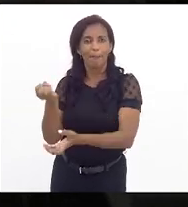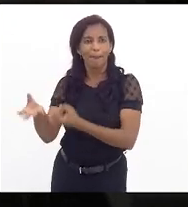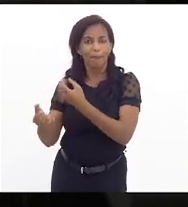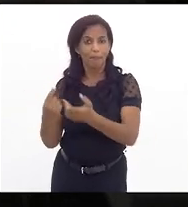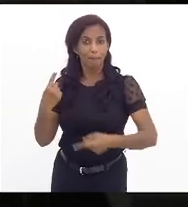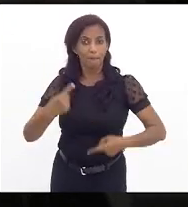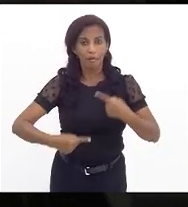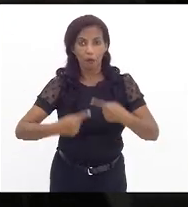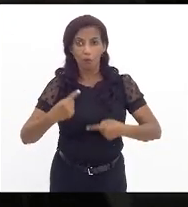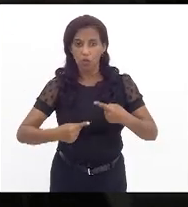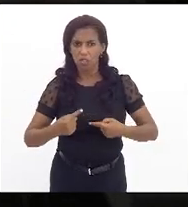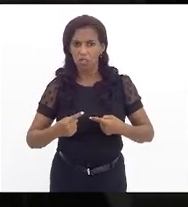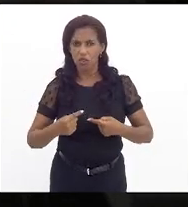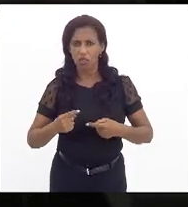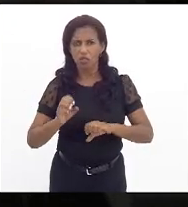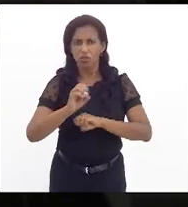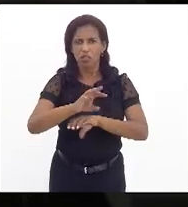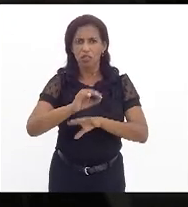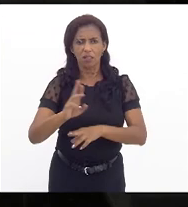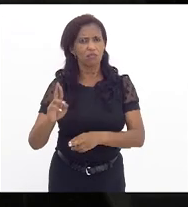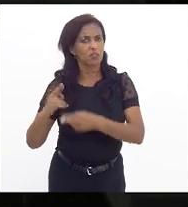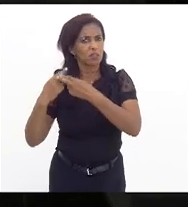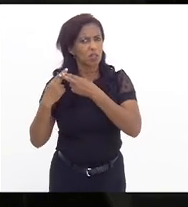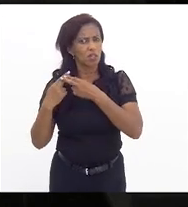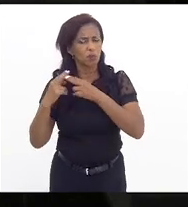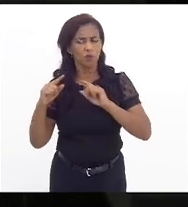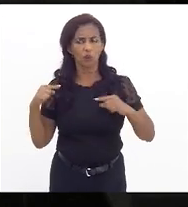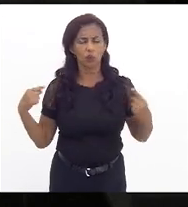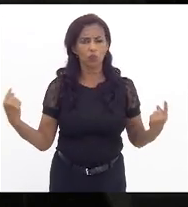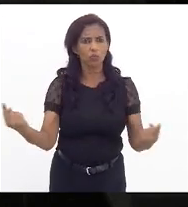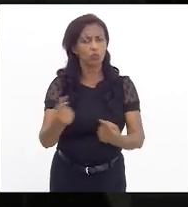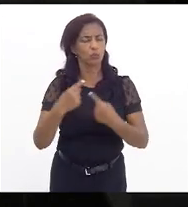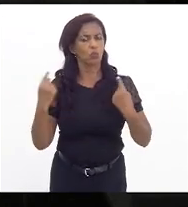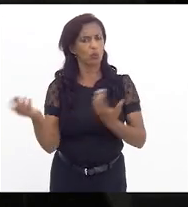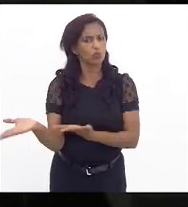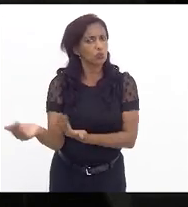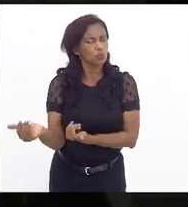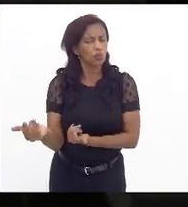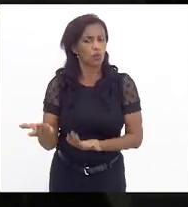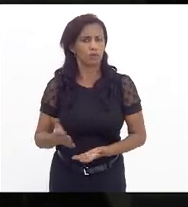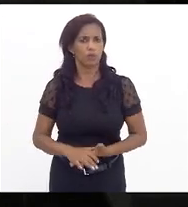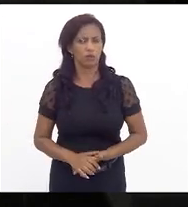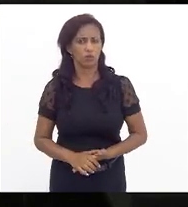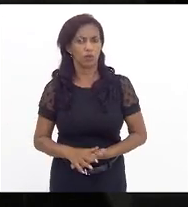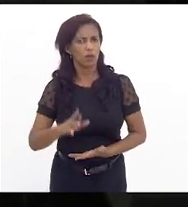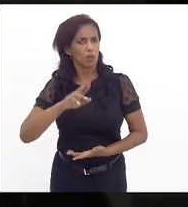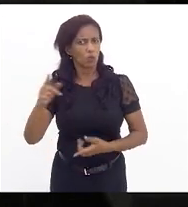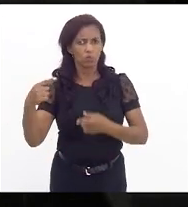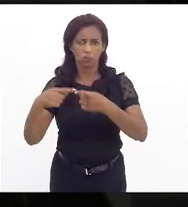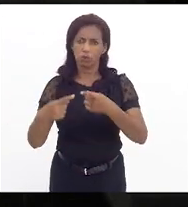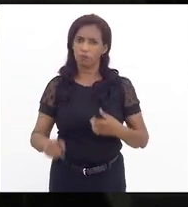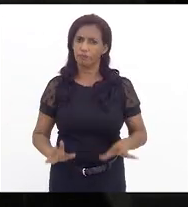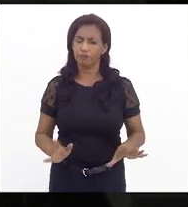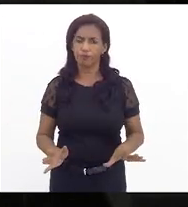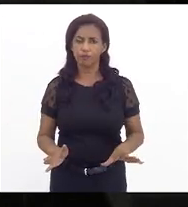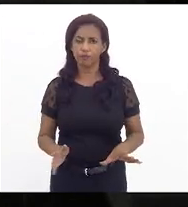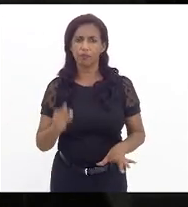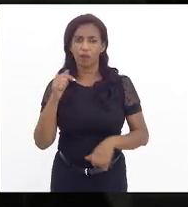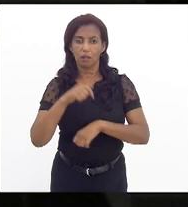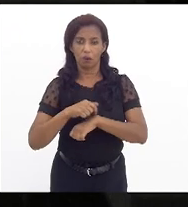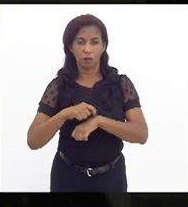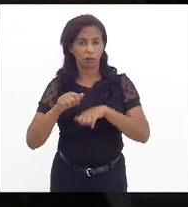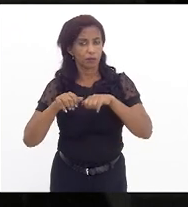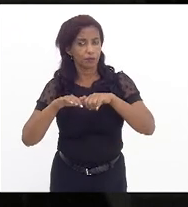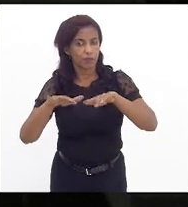tem que ser generosa e responsável com a formação desses adolescentes e desses jovens. Então, não faz sentido, em plena